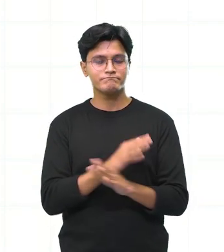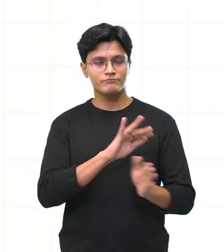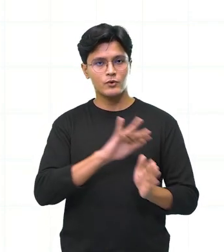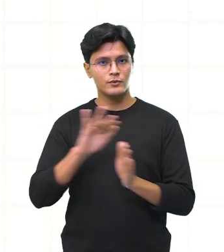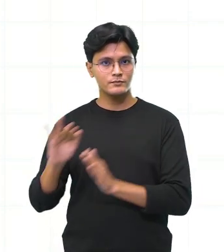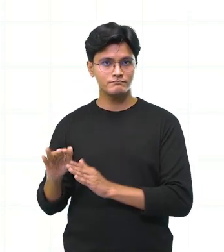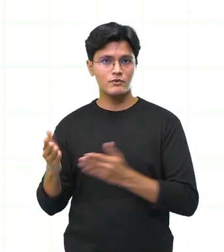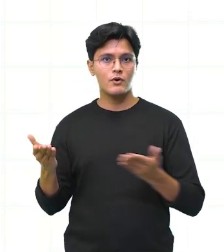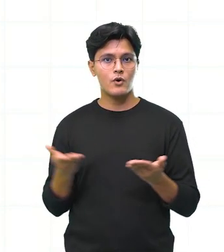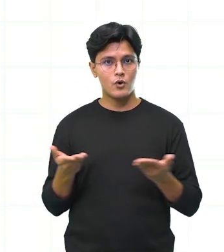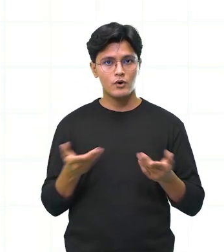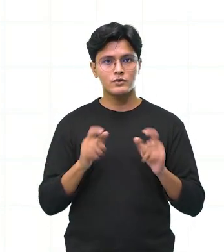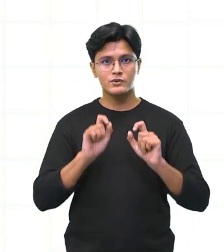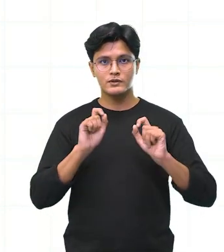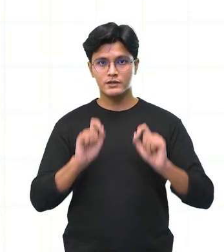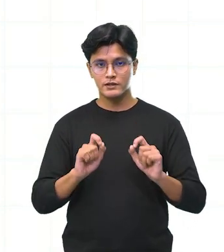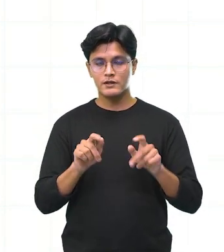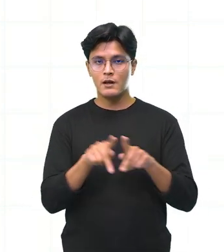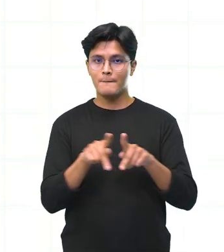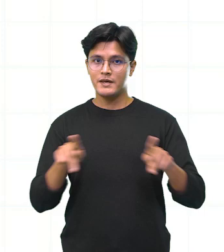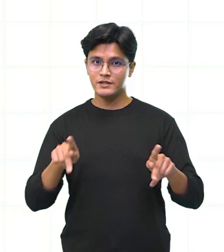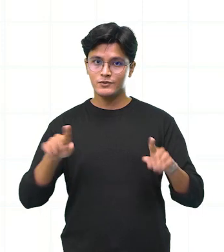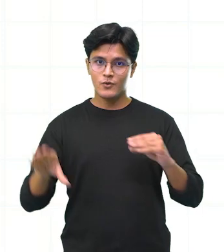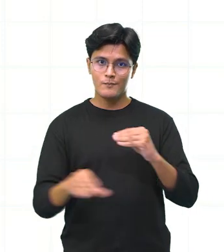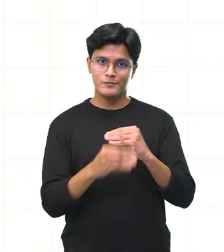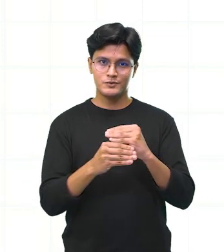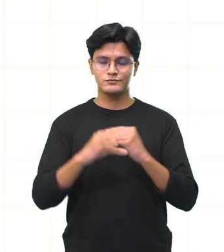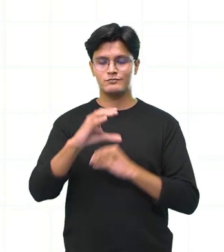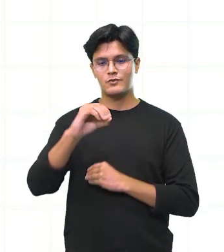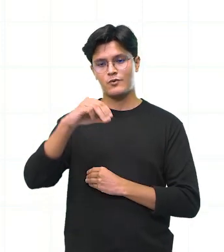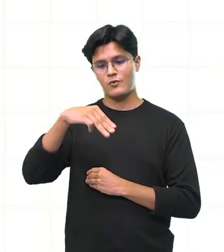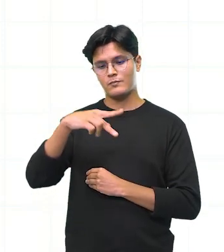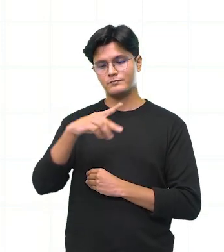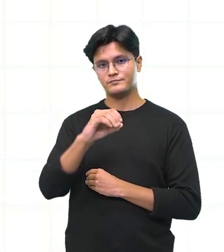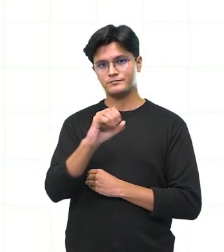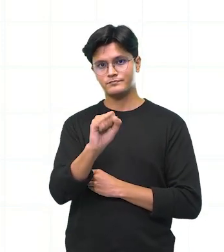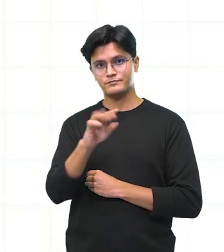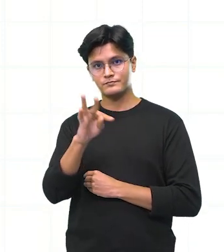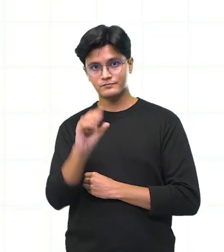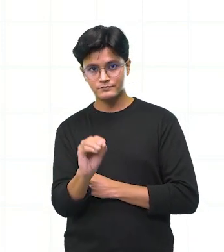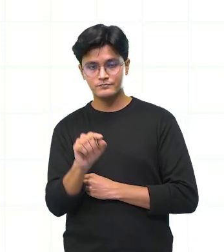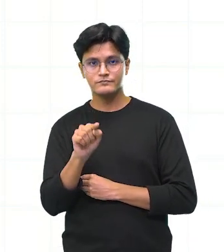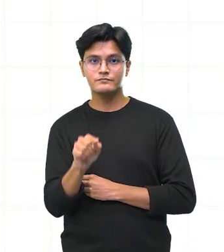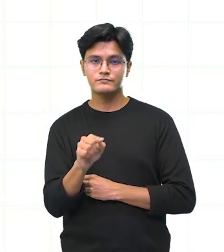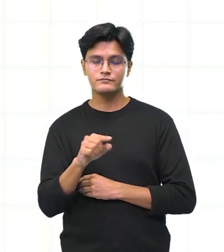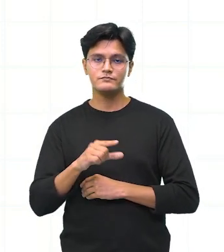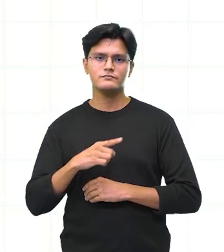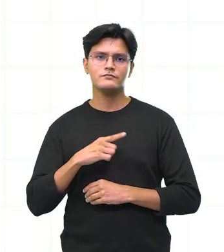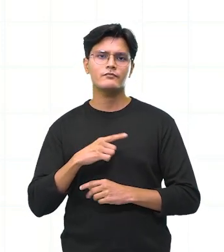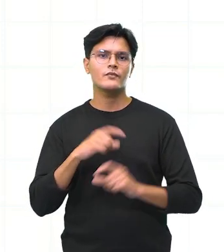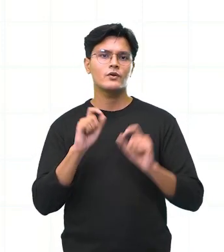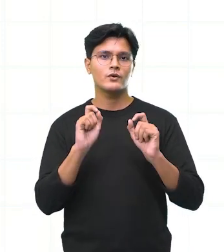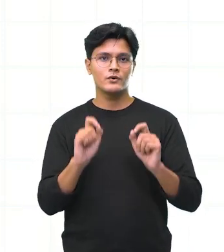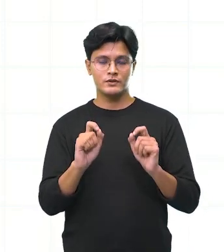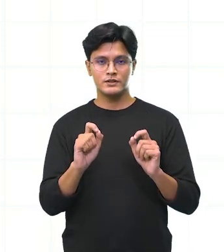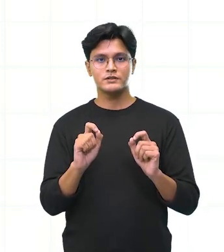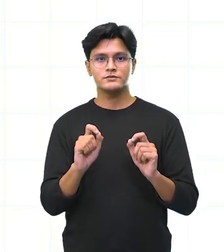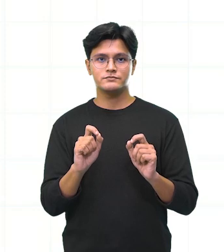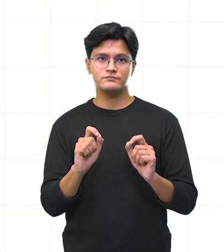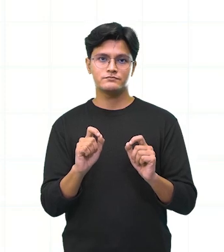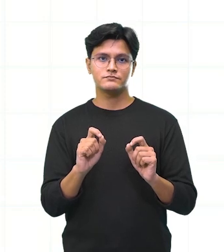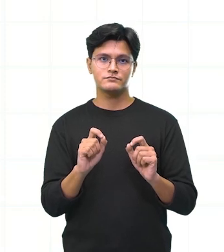composto. Olha só. Período composto é, portanto, formado por pelo